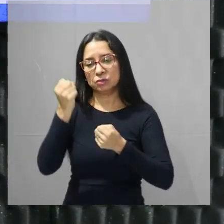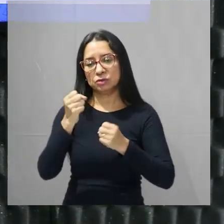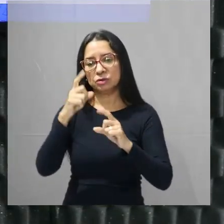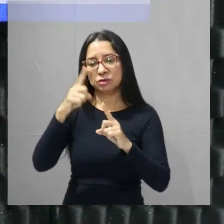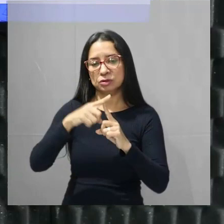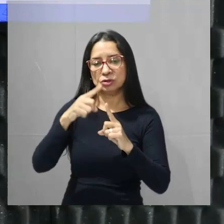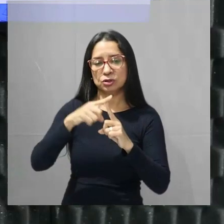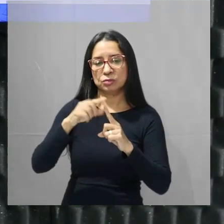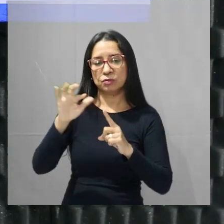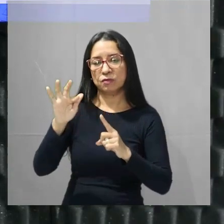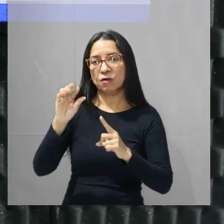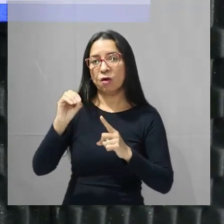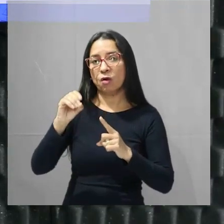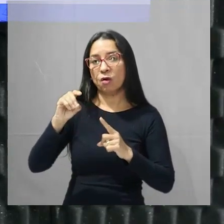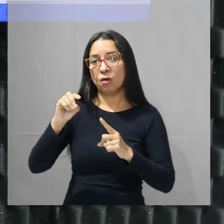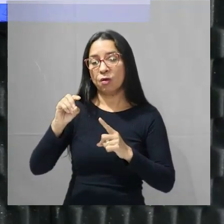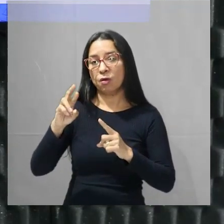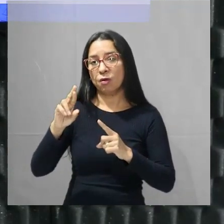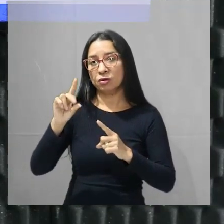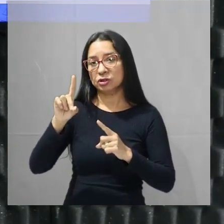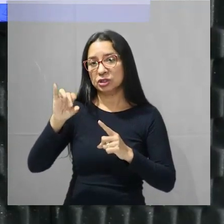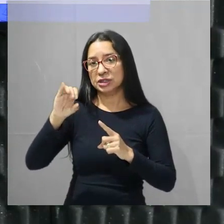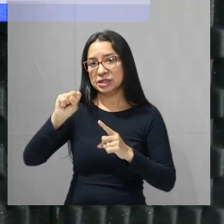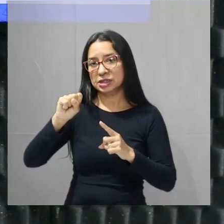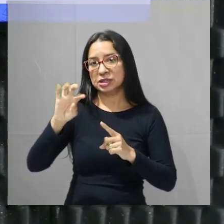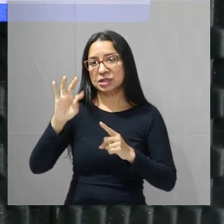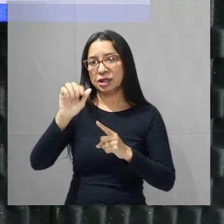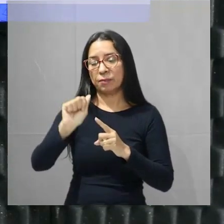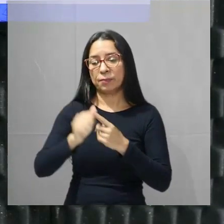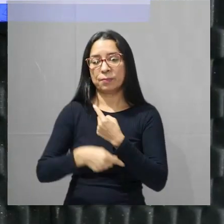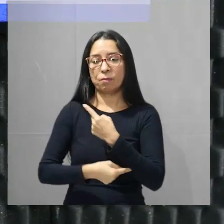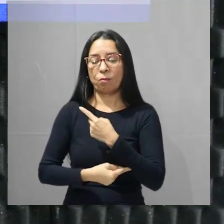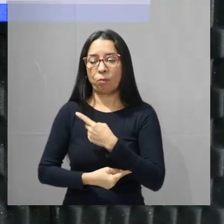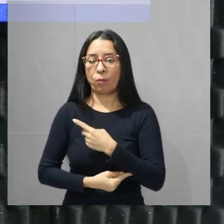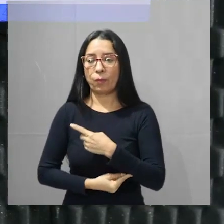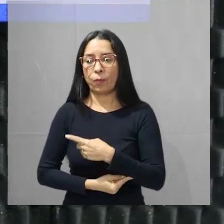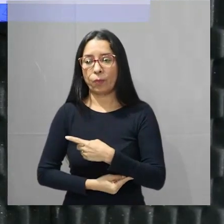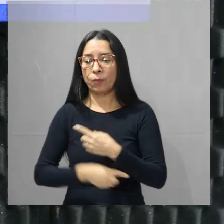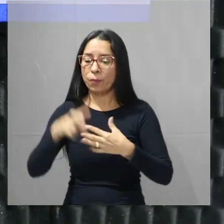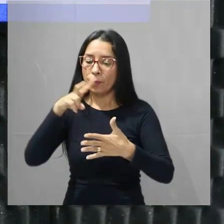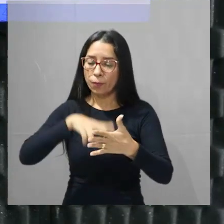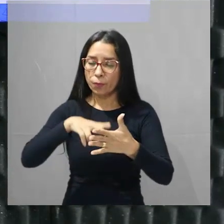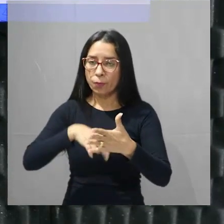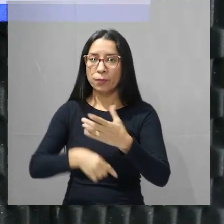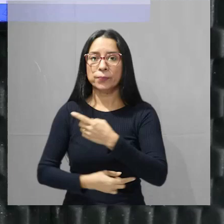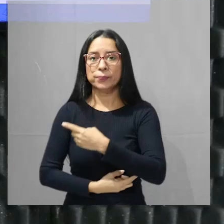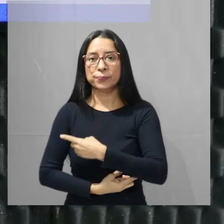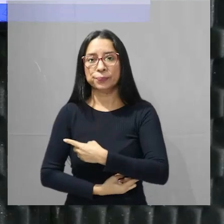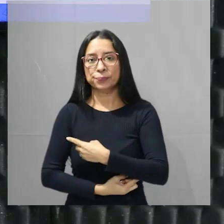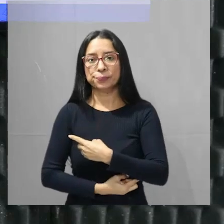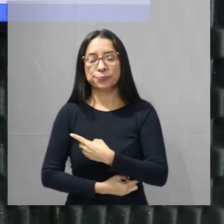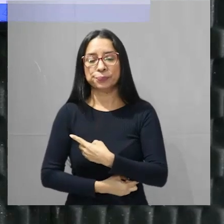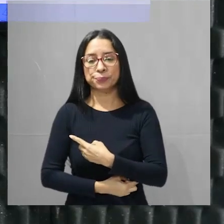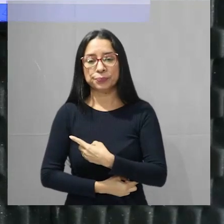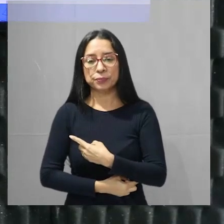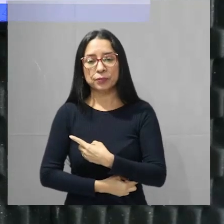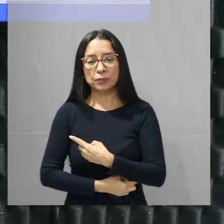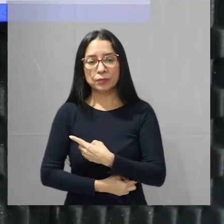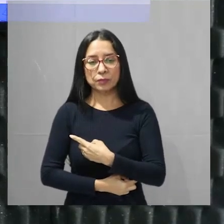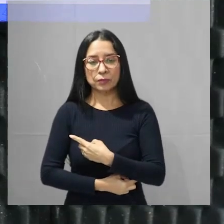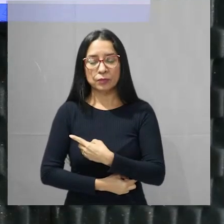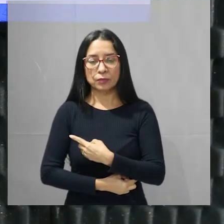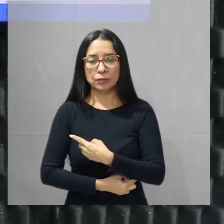modelo. Esta última também limitada pela baixa potencialidade futura de desencadear